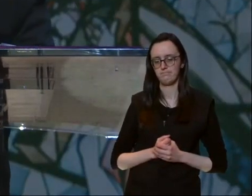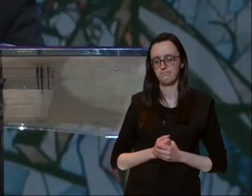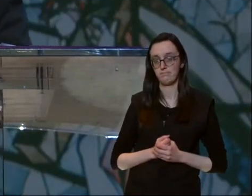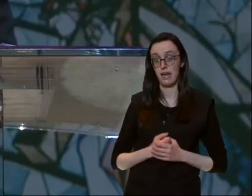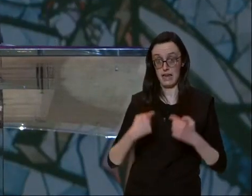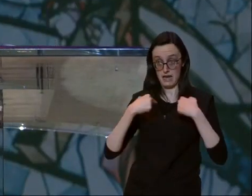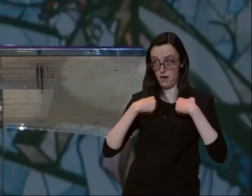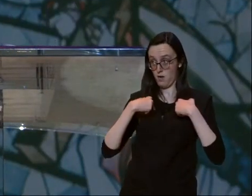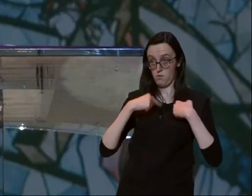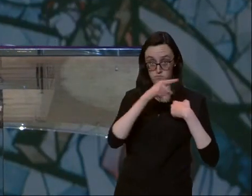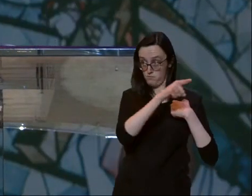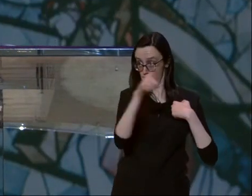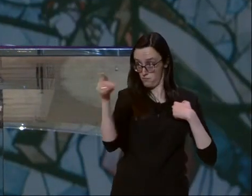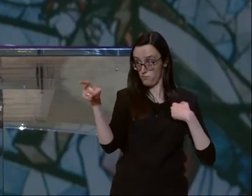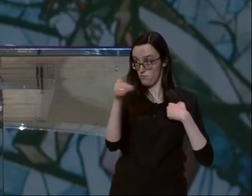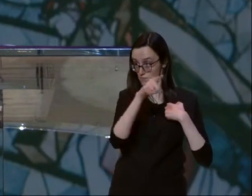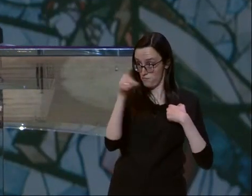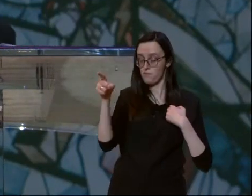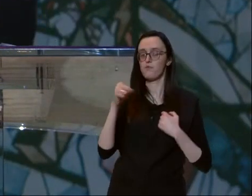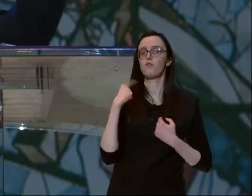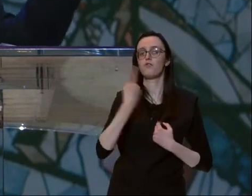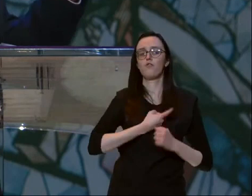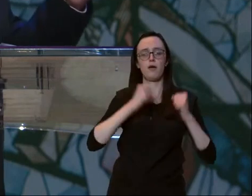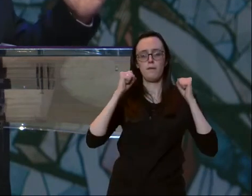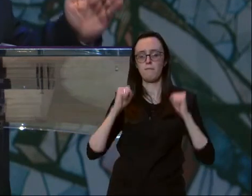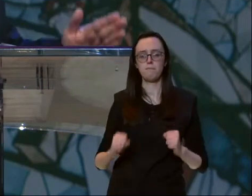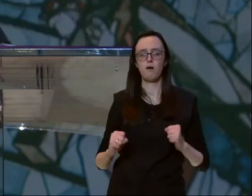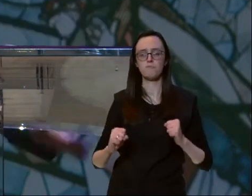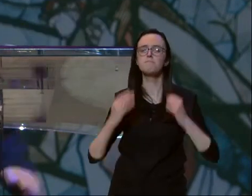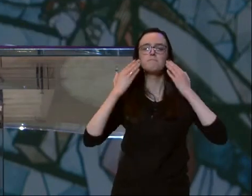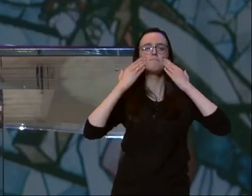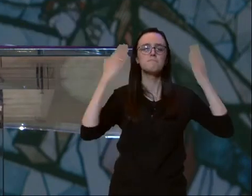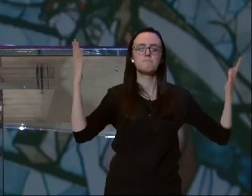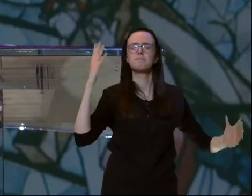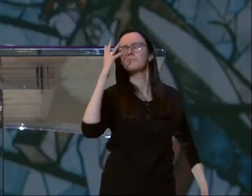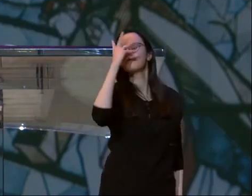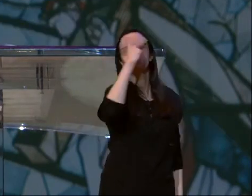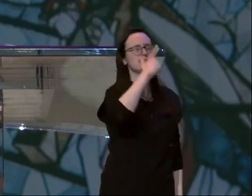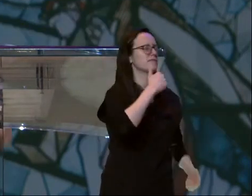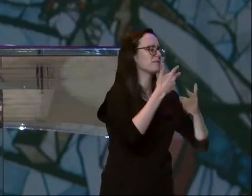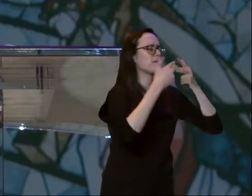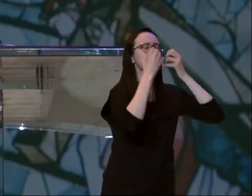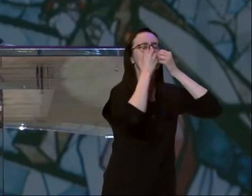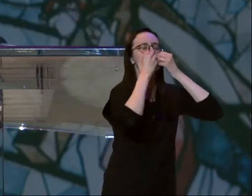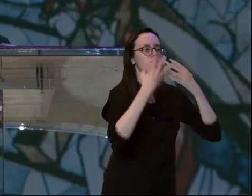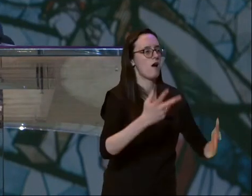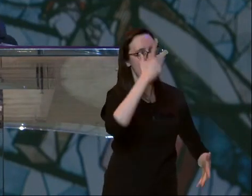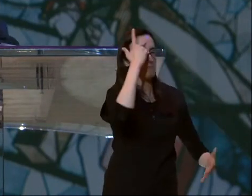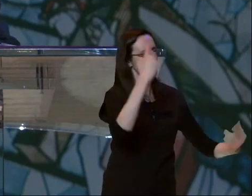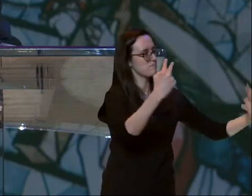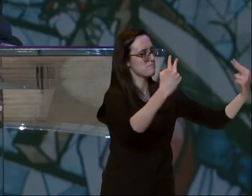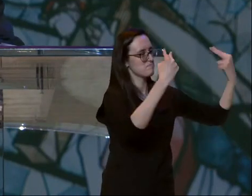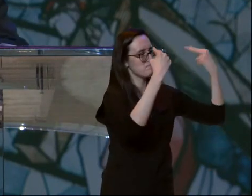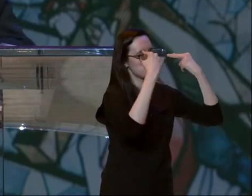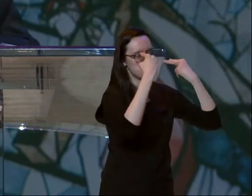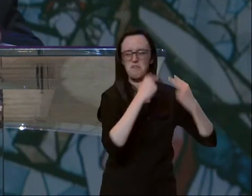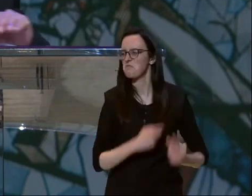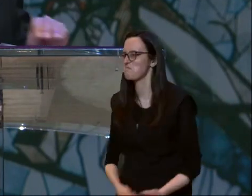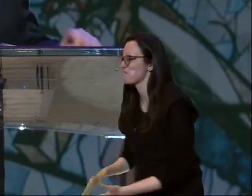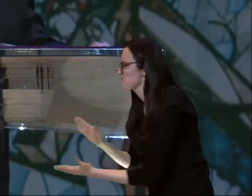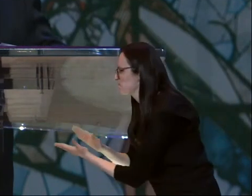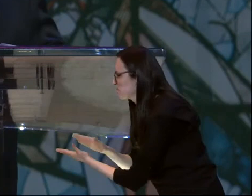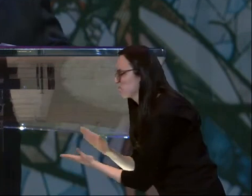Você e eu podemos ter um monte de qualidades, um monte de